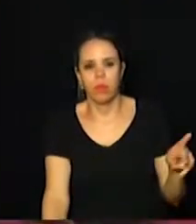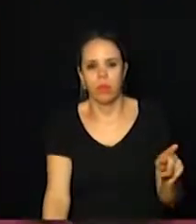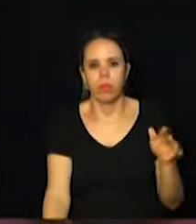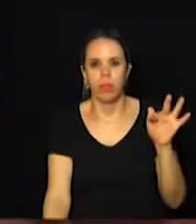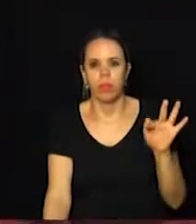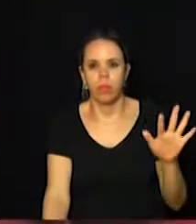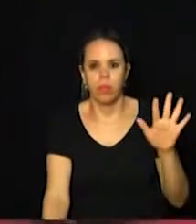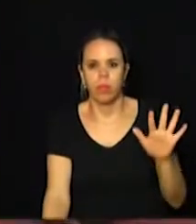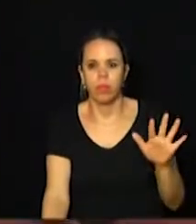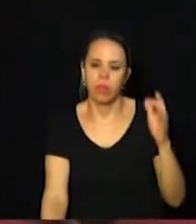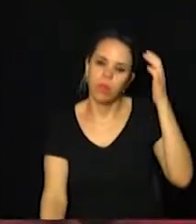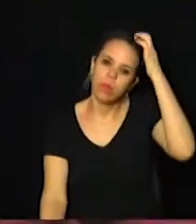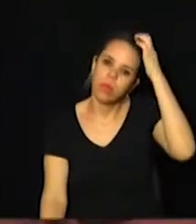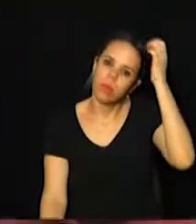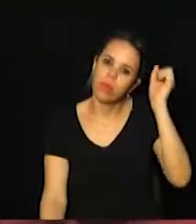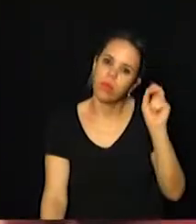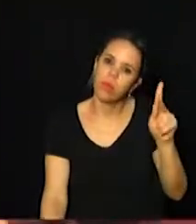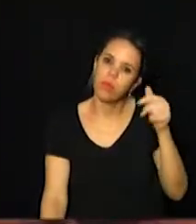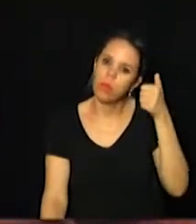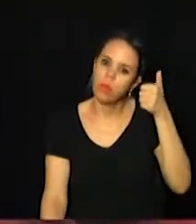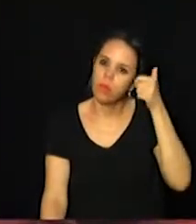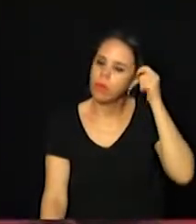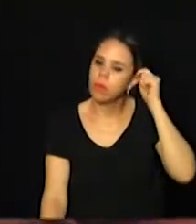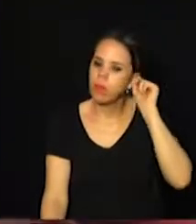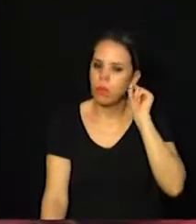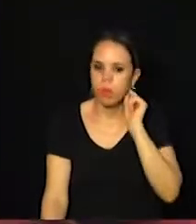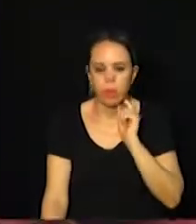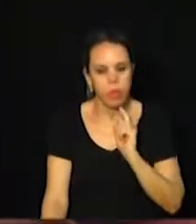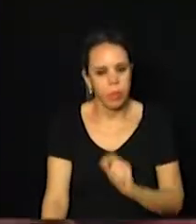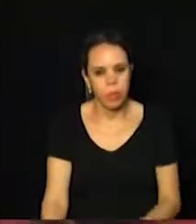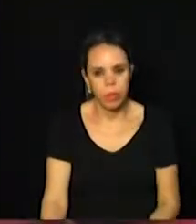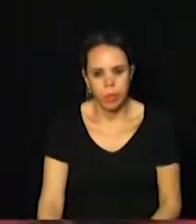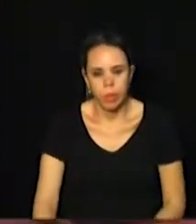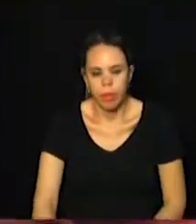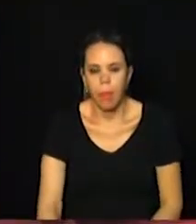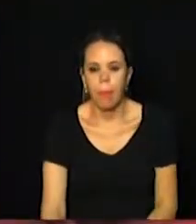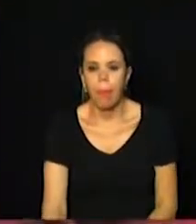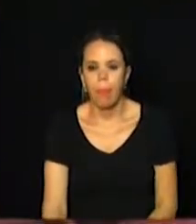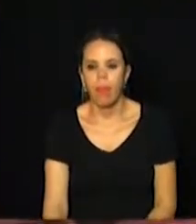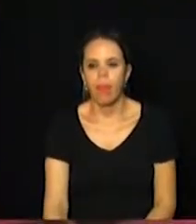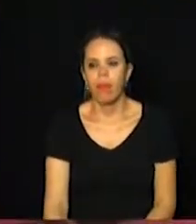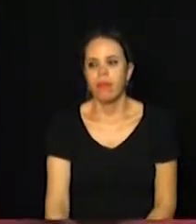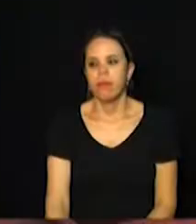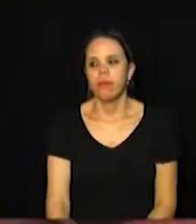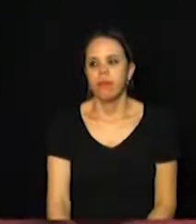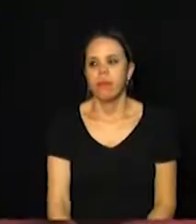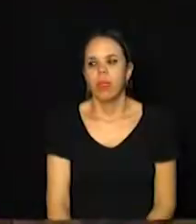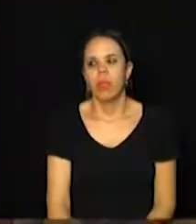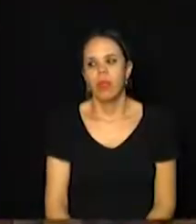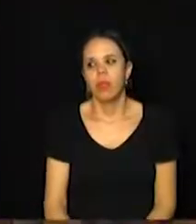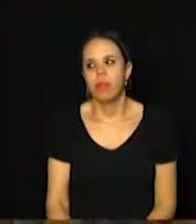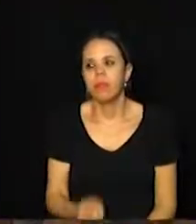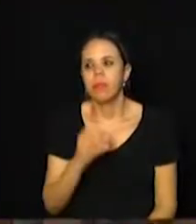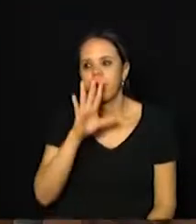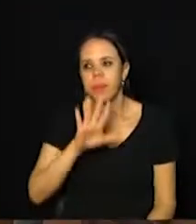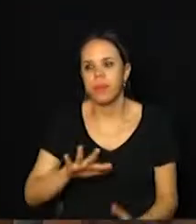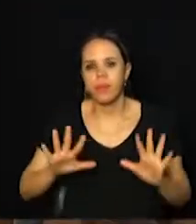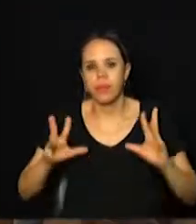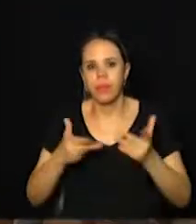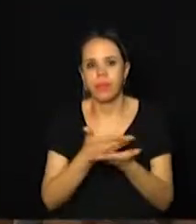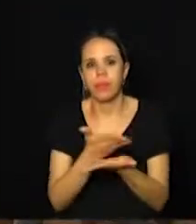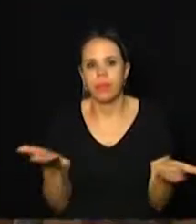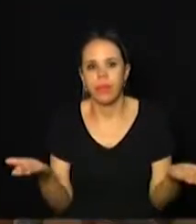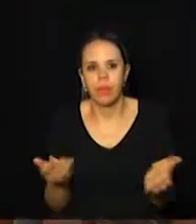Federação ok povo sim E aí a ver Boa tarde a